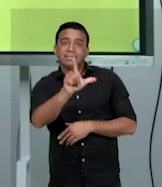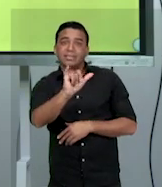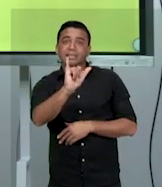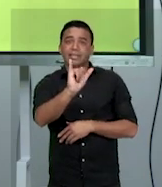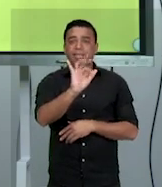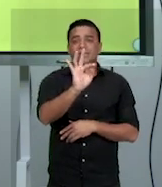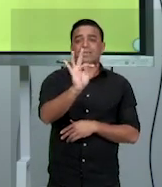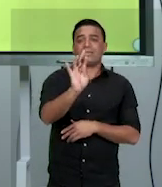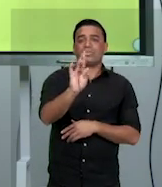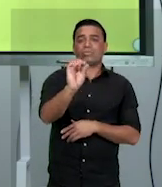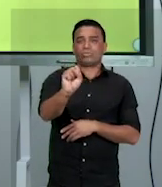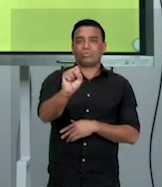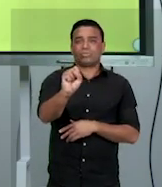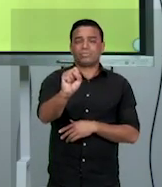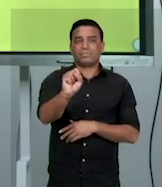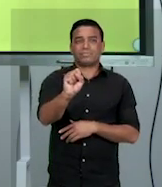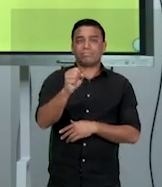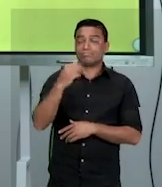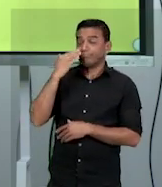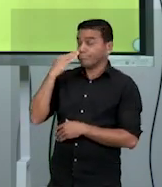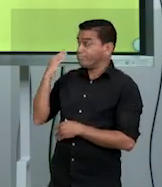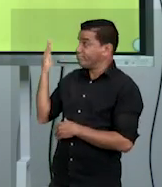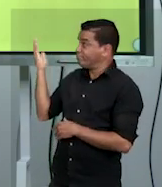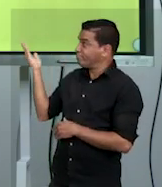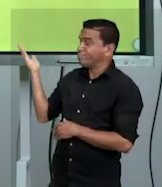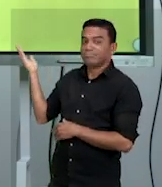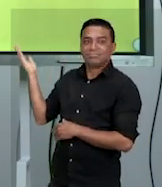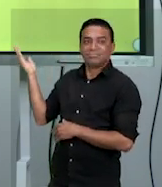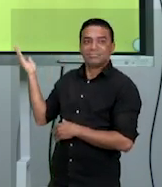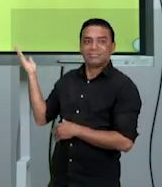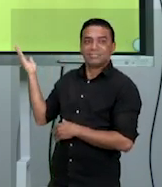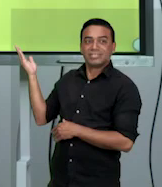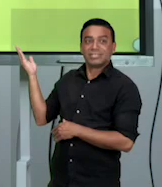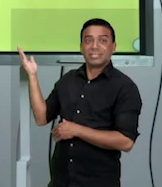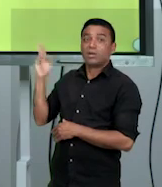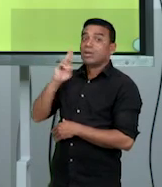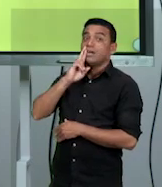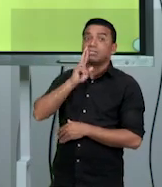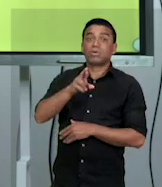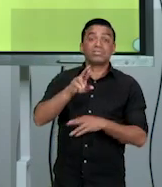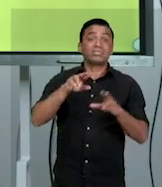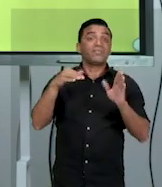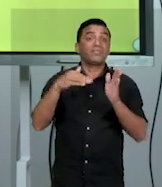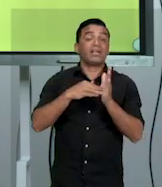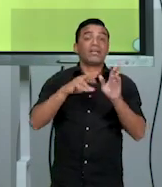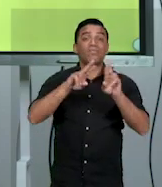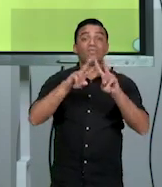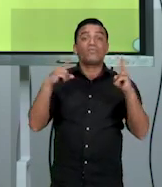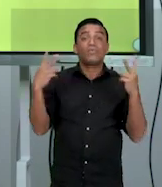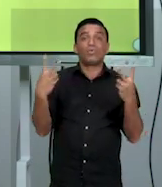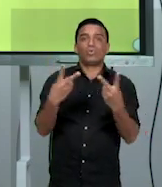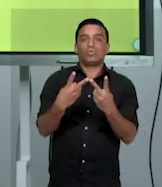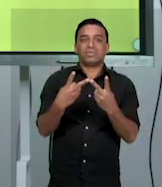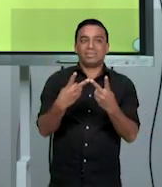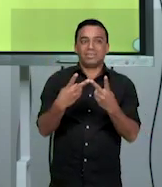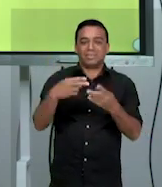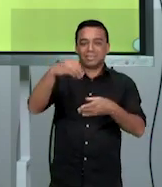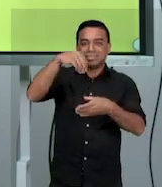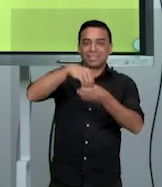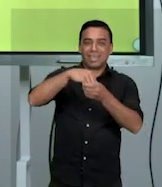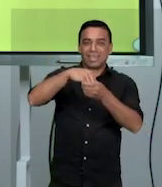litros. Esse, gente, é o volume final, né, que eu tenho, que cabe